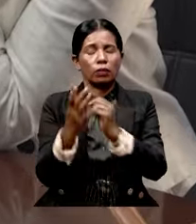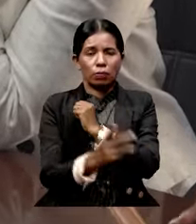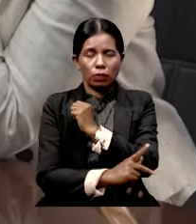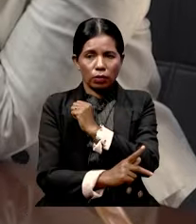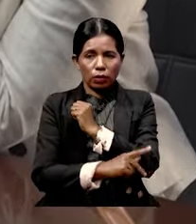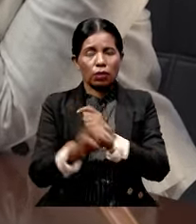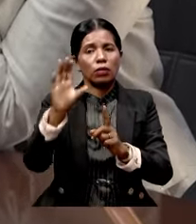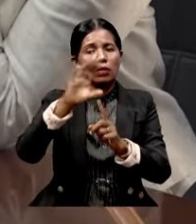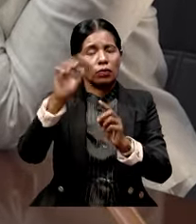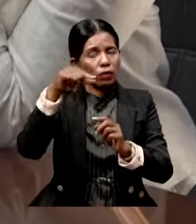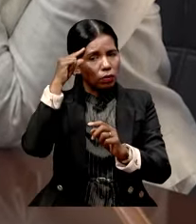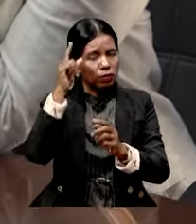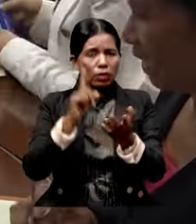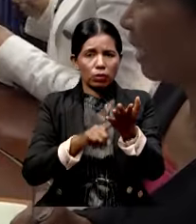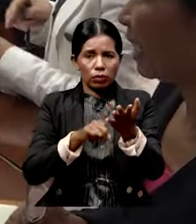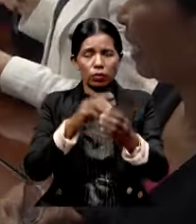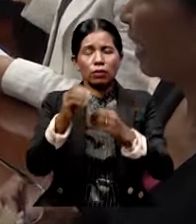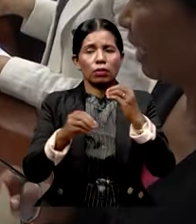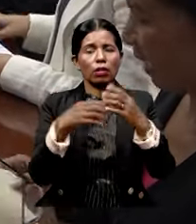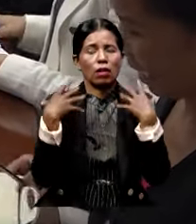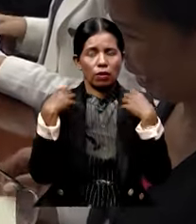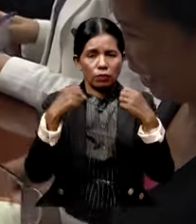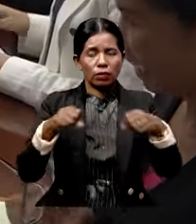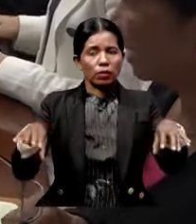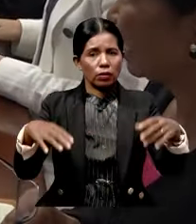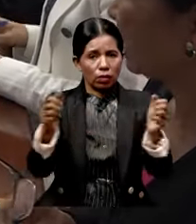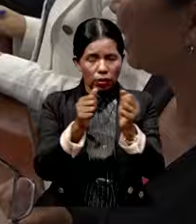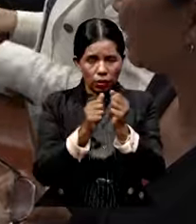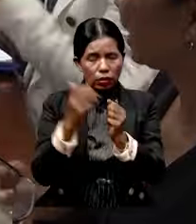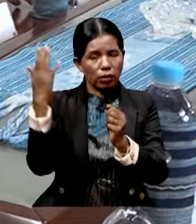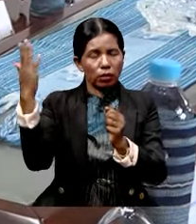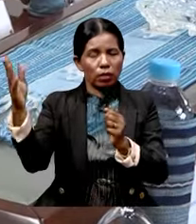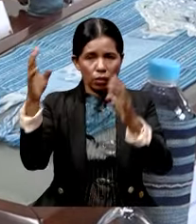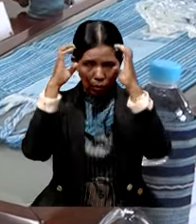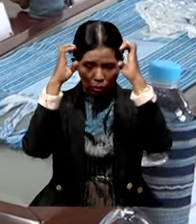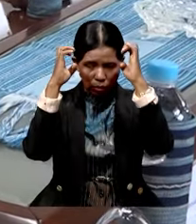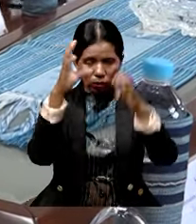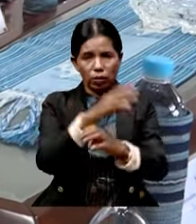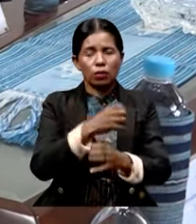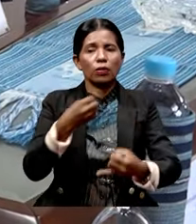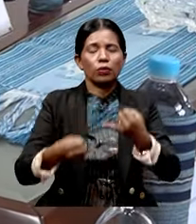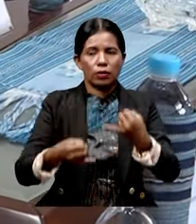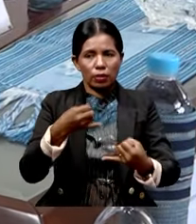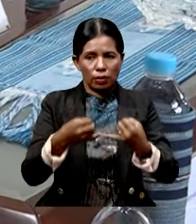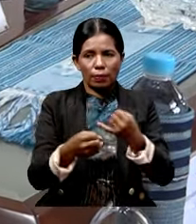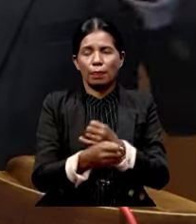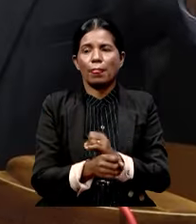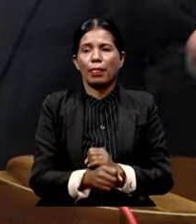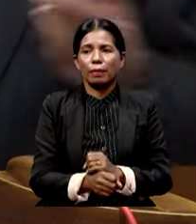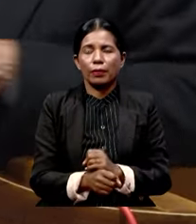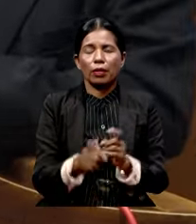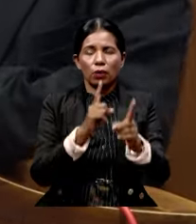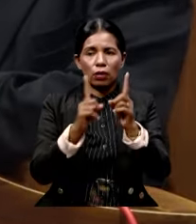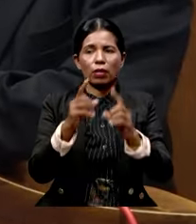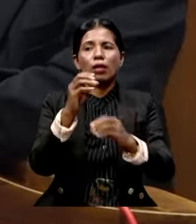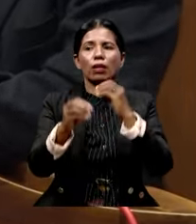Josefe Governo, discute com a força cooperação serviço e a setor educação no justiça. Curia com